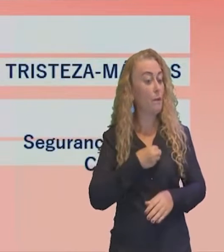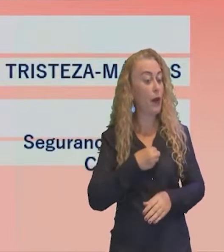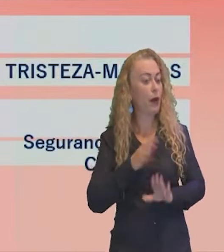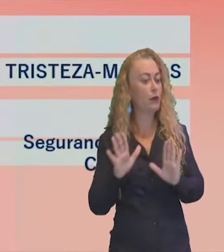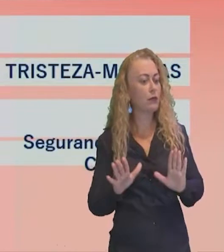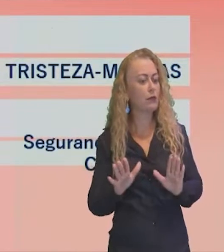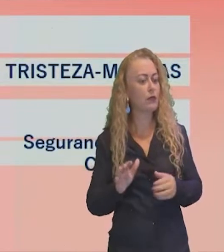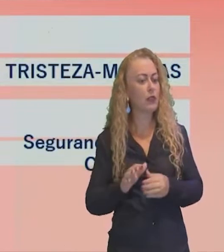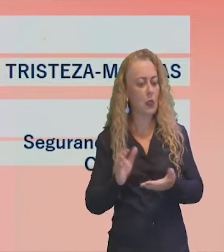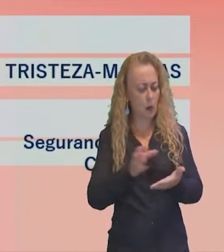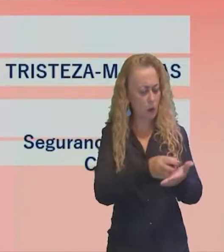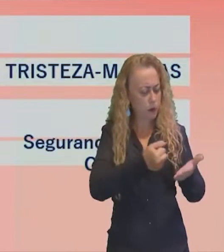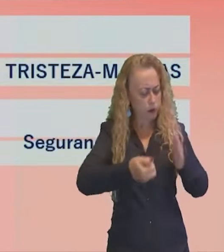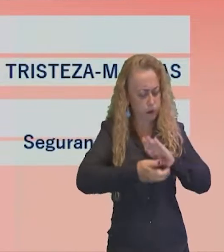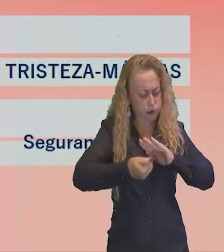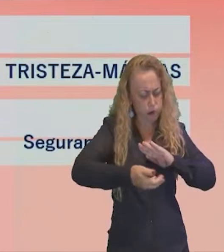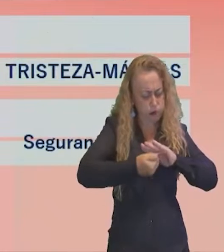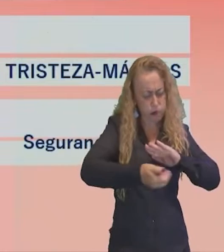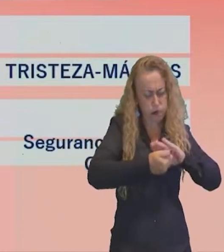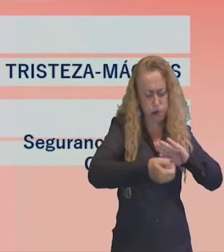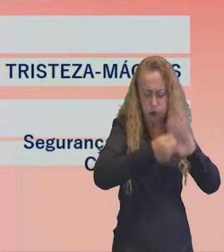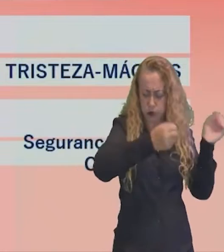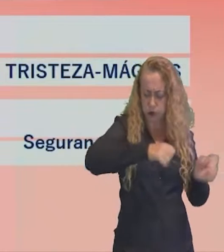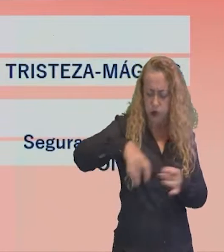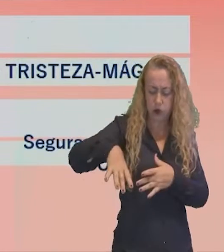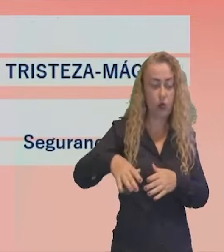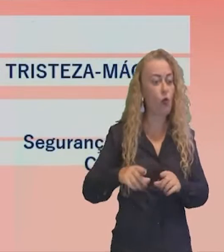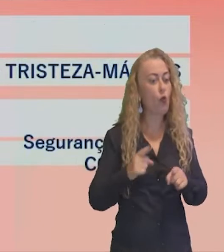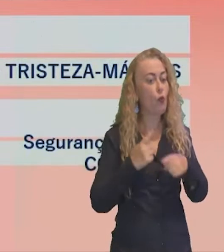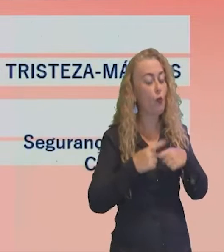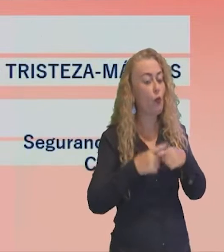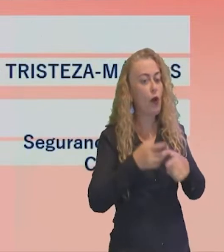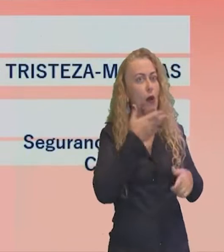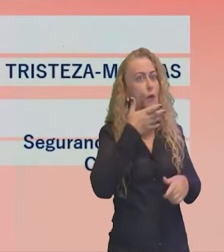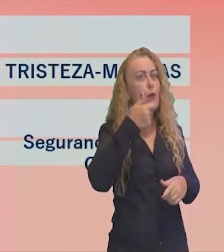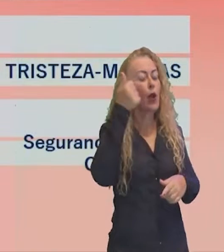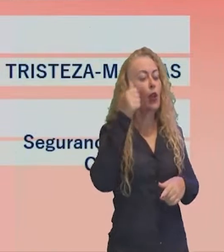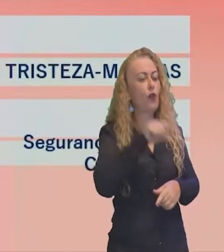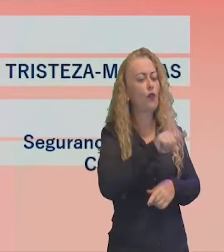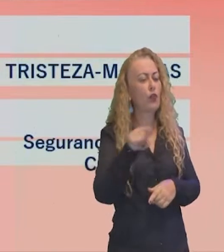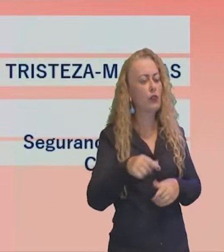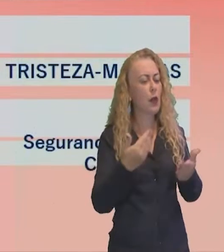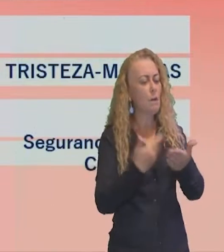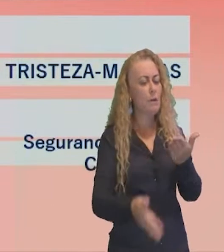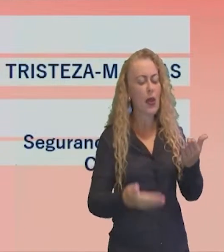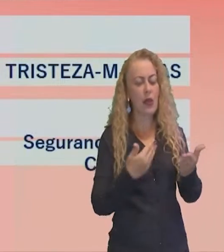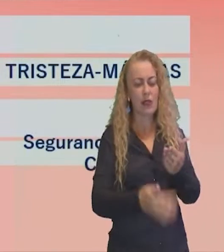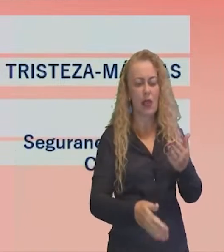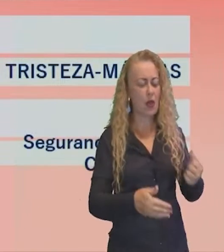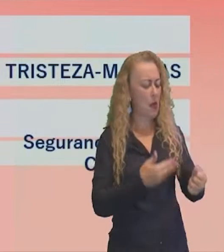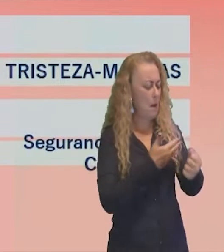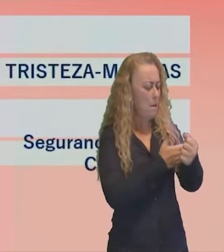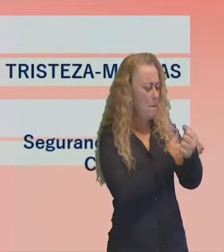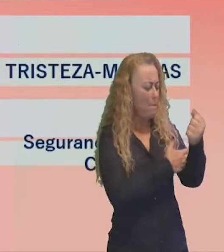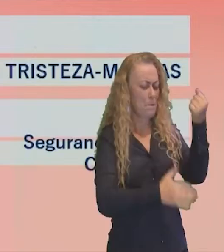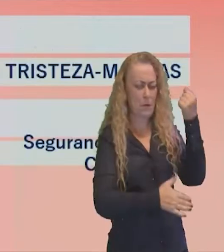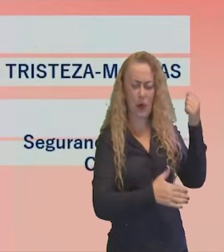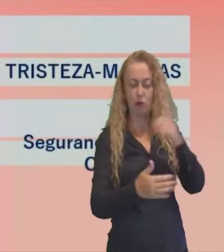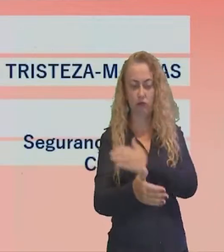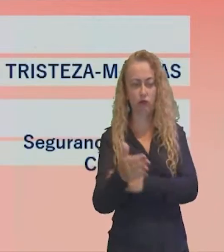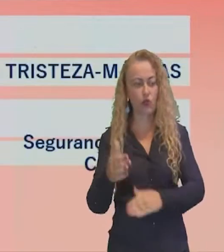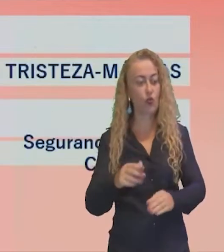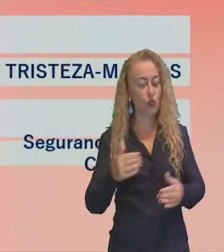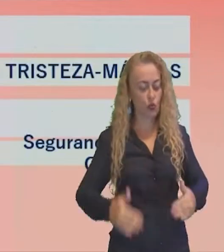tropeçar, arranca-o e joga-o fora. Pois é melhor para ti perder um dos teus membros do que ter todo o